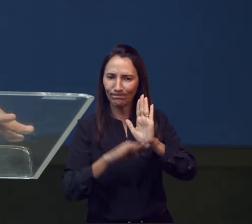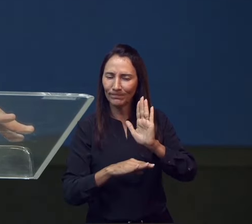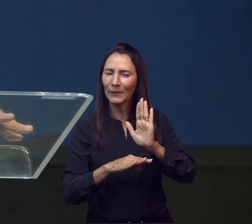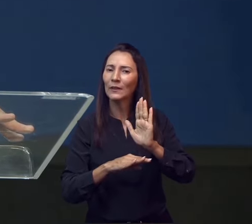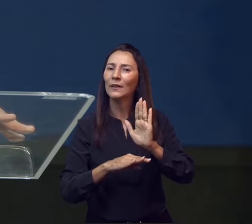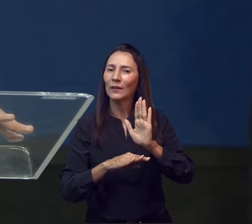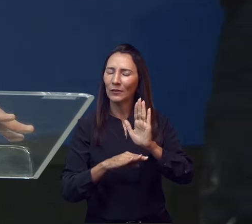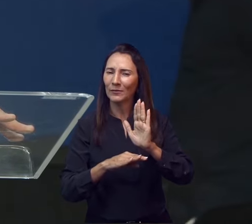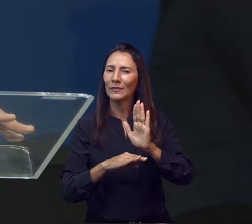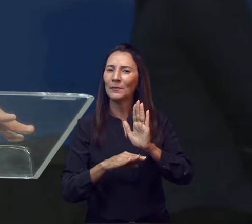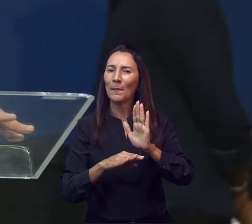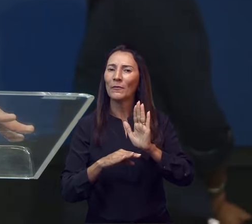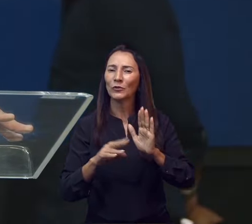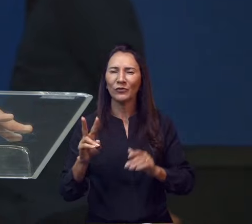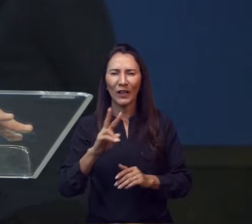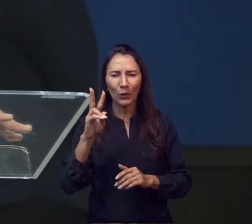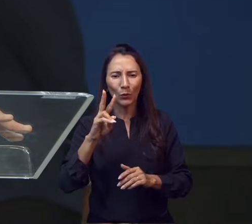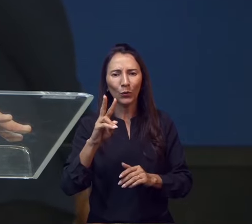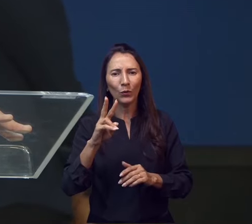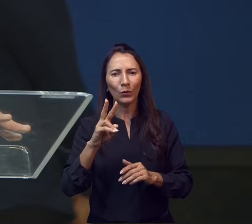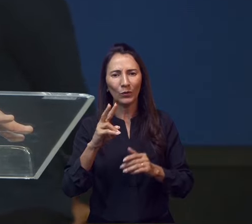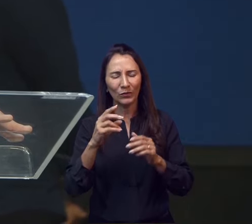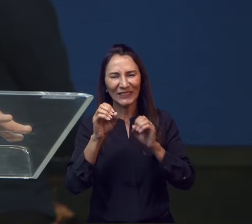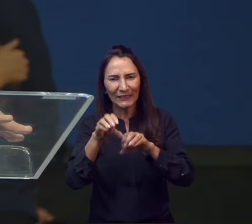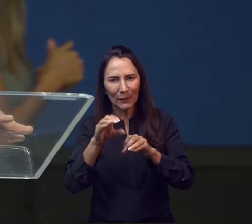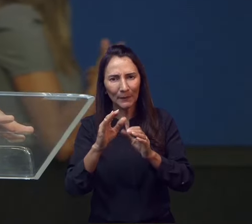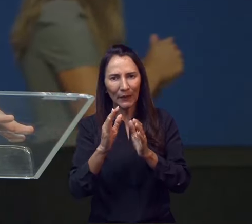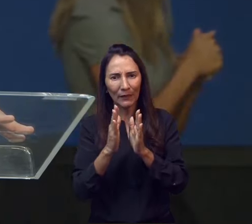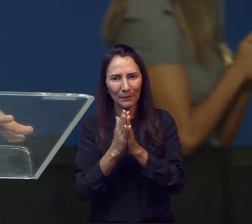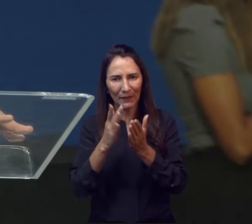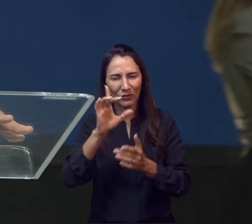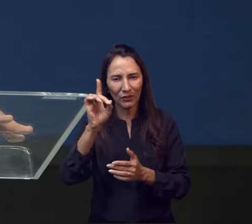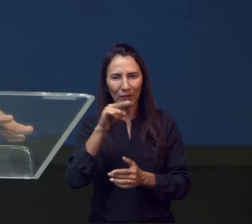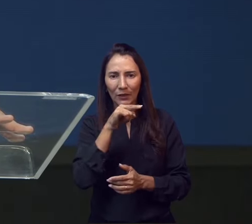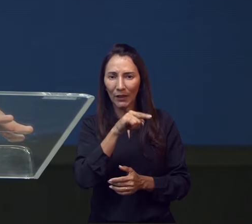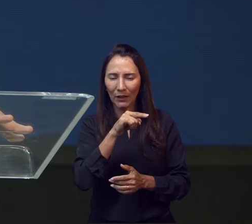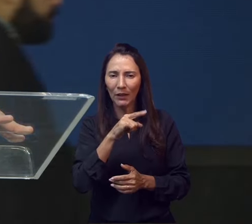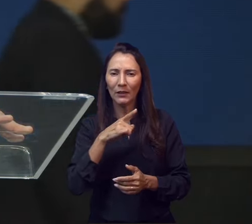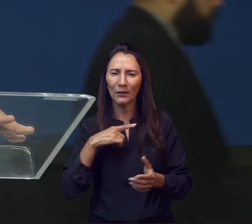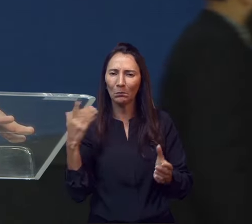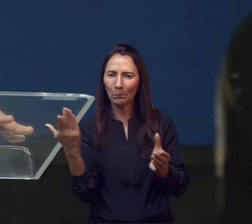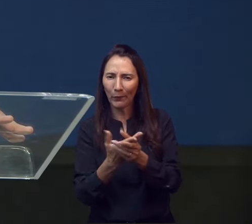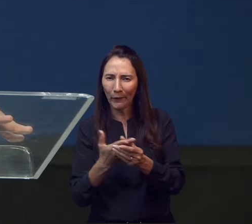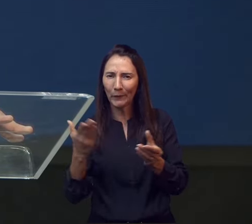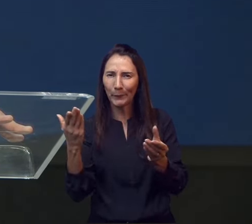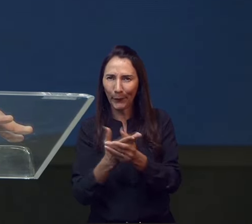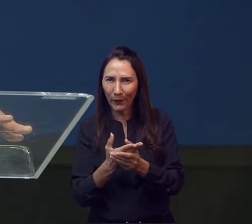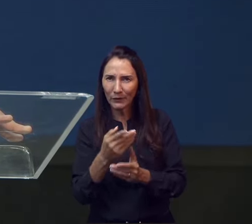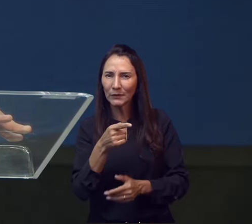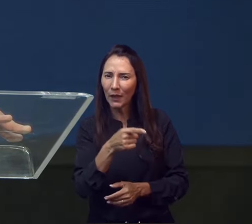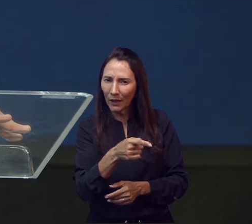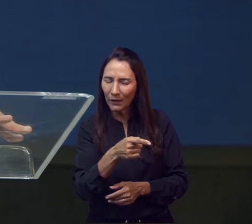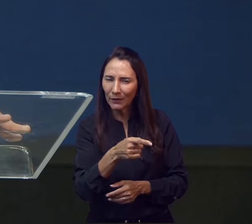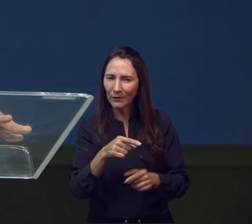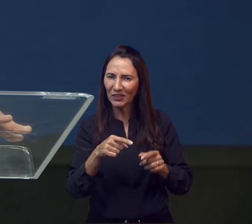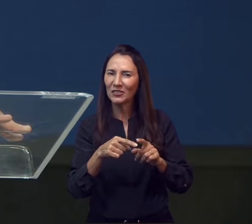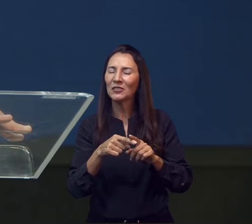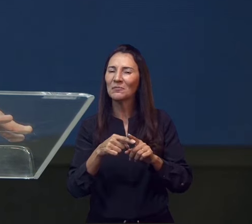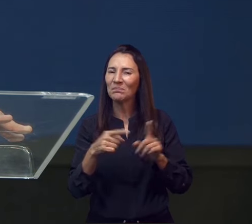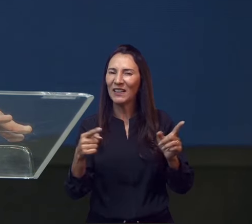o homem que tem nas suas costas processos e processos odiado no inferno mais amado no